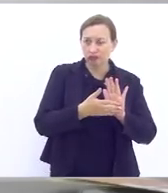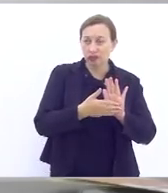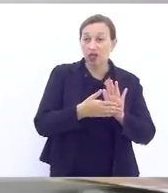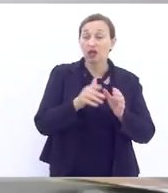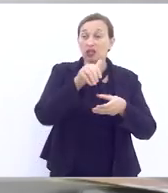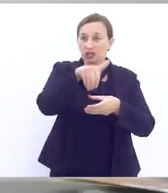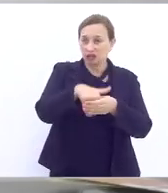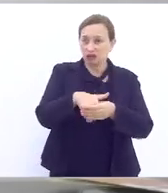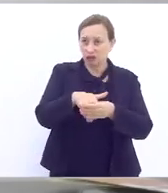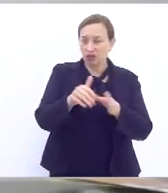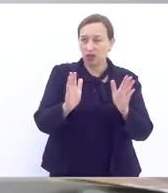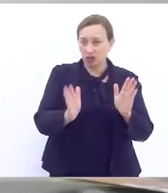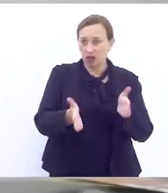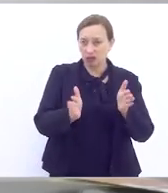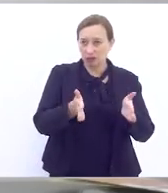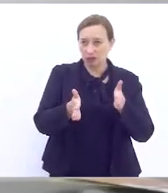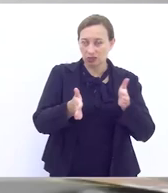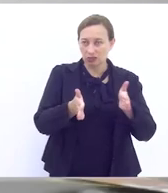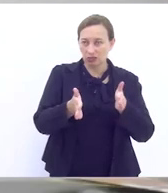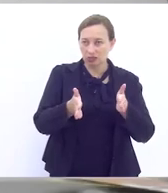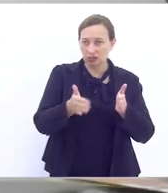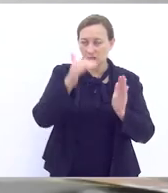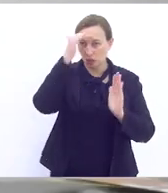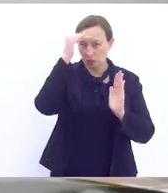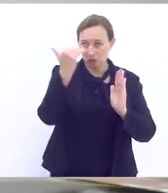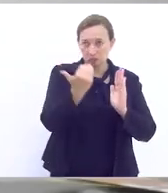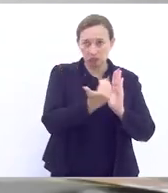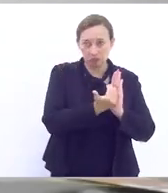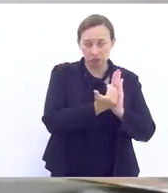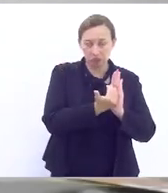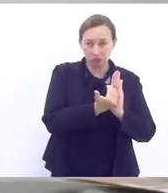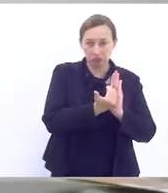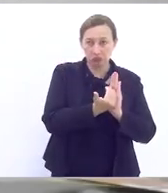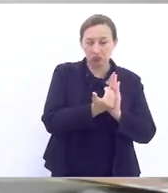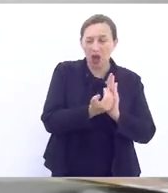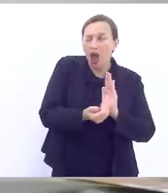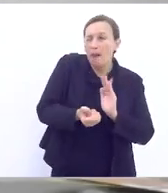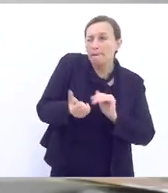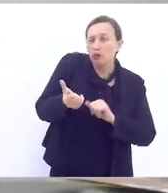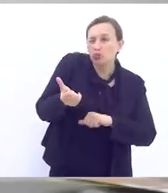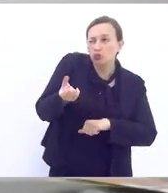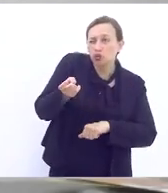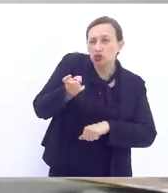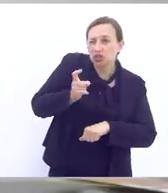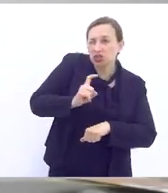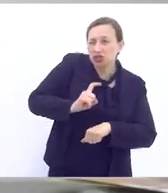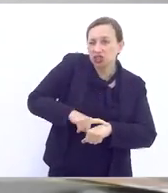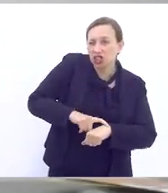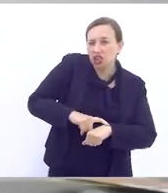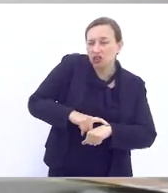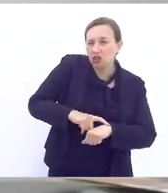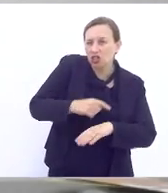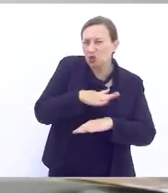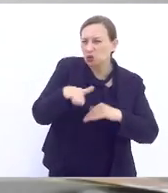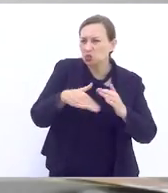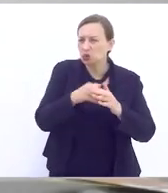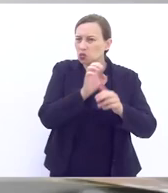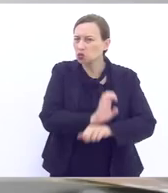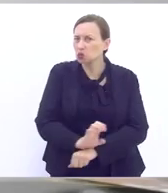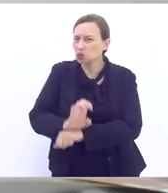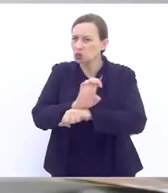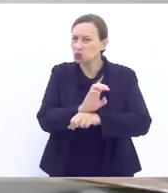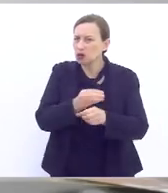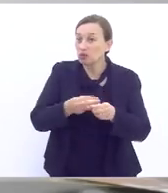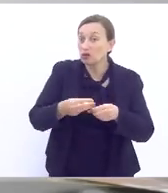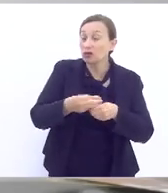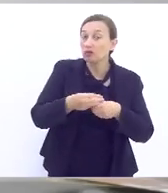votada será cumprida e daqui a pouco em todos os estados e municípios